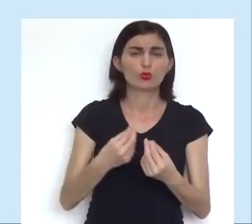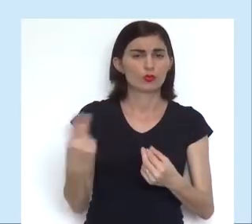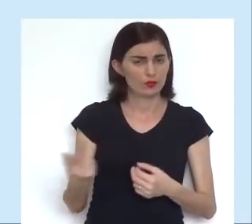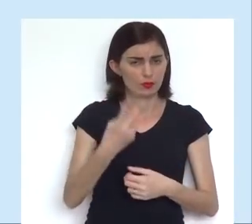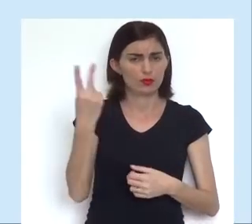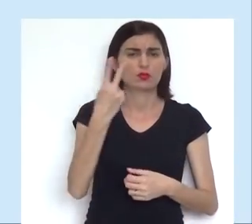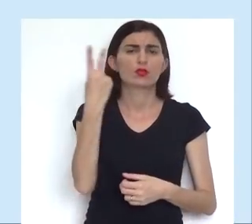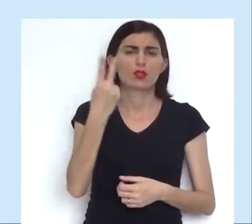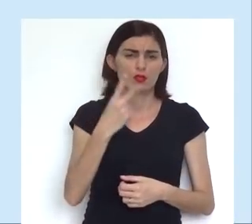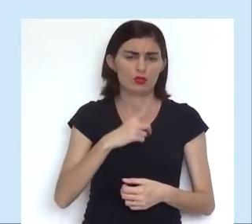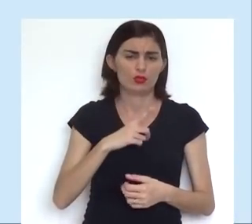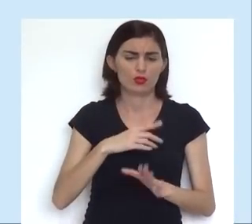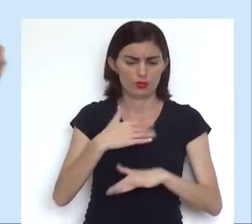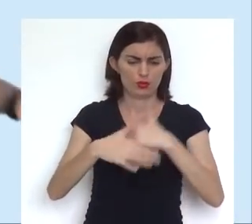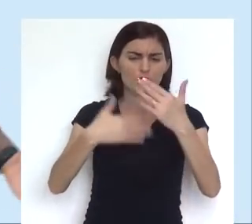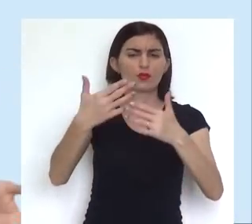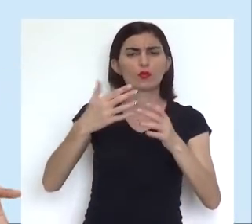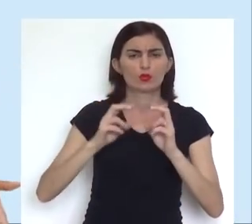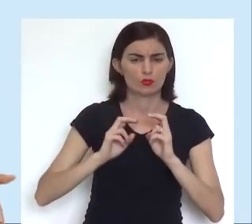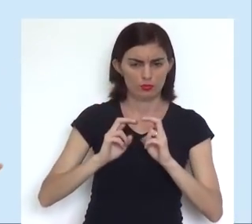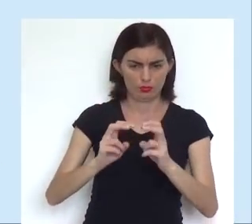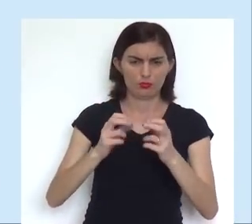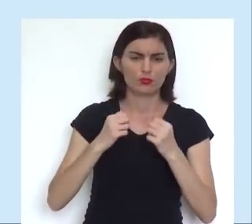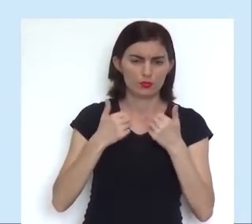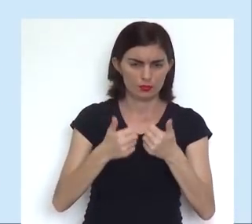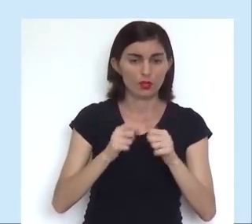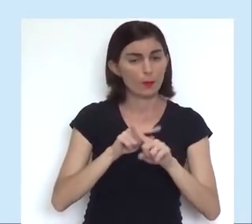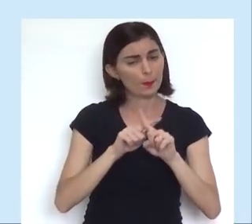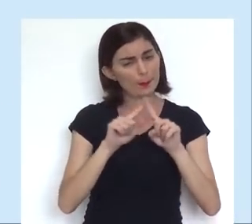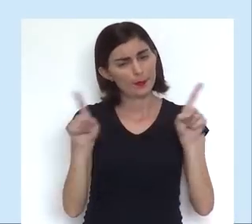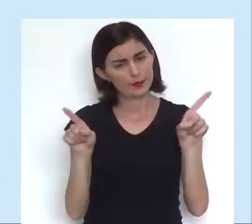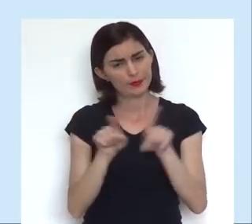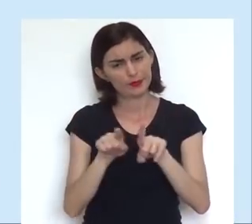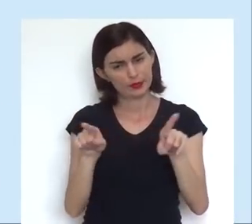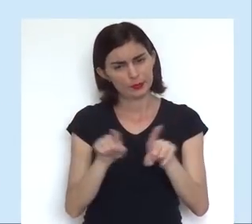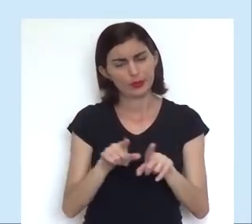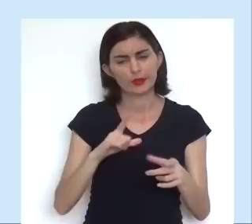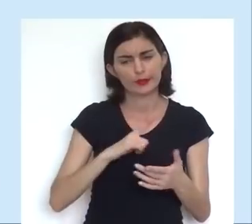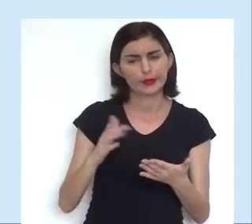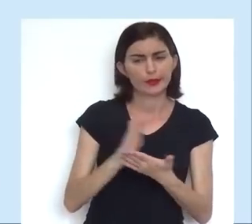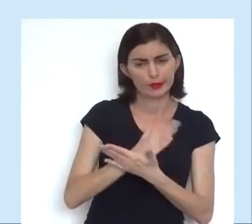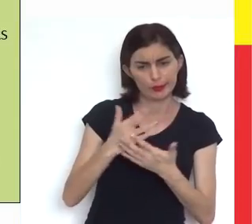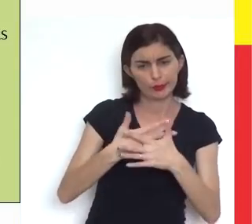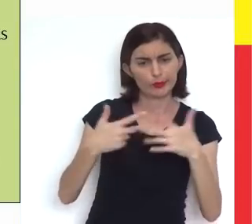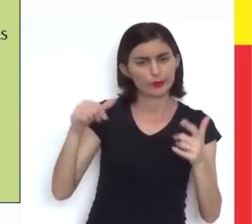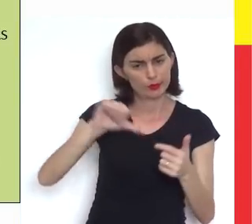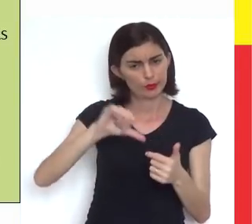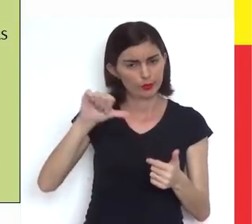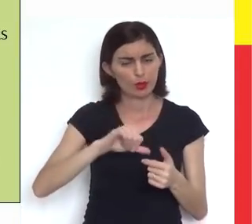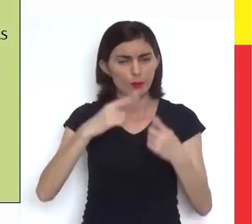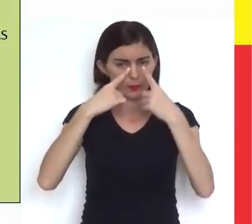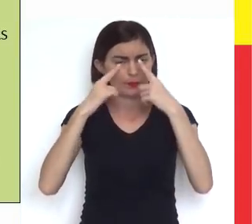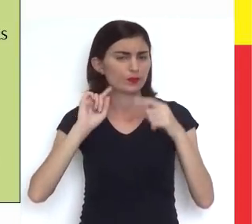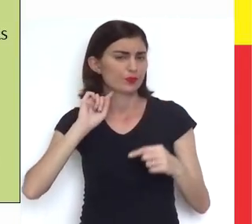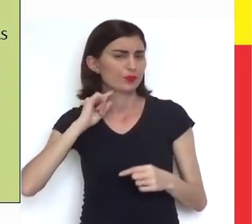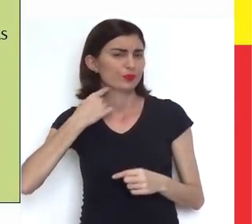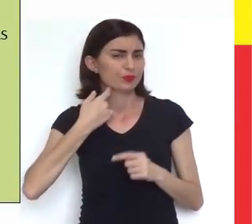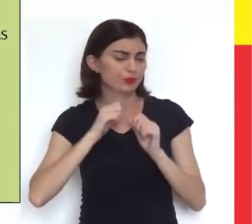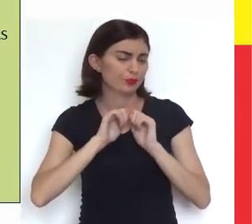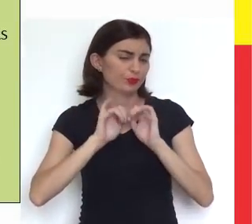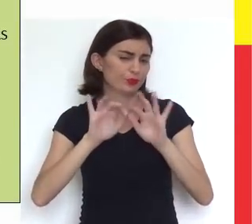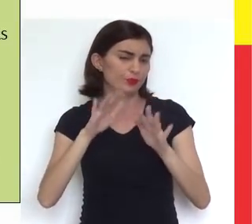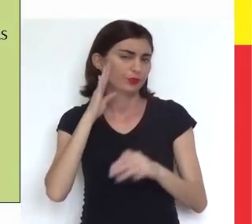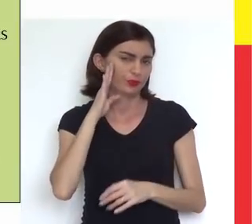são as vantagens de se evoluir os transportes, tá? Mas também existem algumas desvantagens, tá? A poluição é